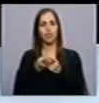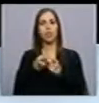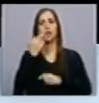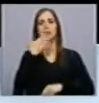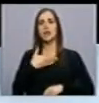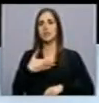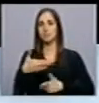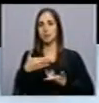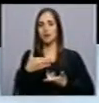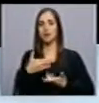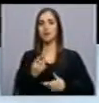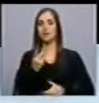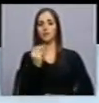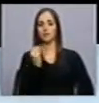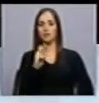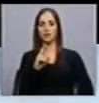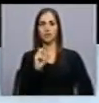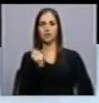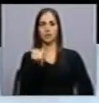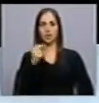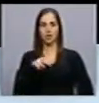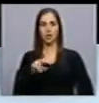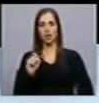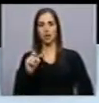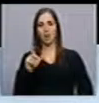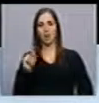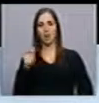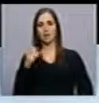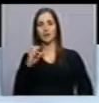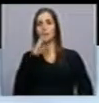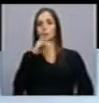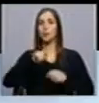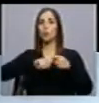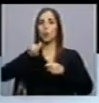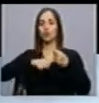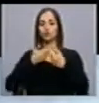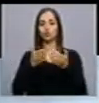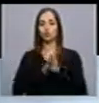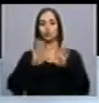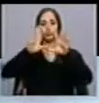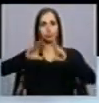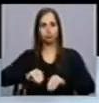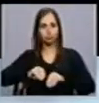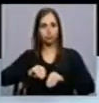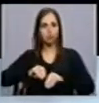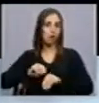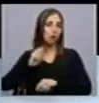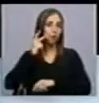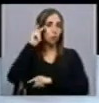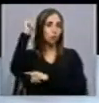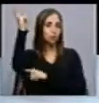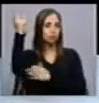diz que já tem os bilhetes todos esgotados até 2020 e qualquer coisa para os seus voos suborbitais, para turismo, eu